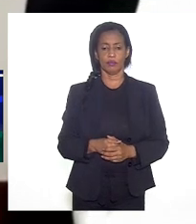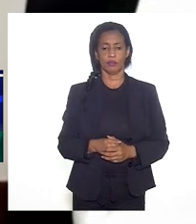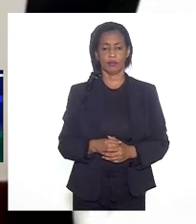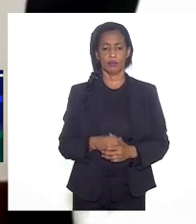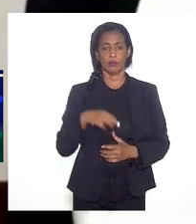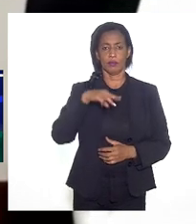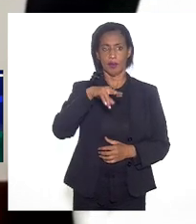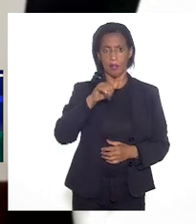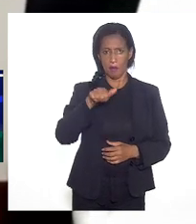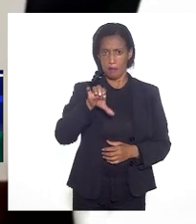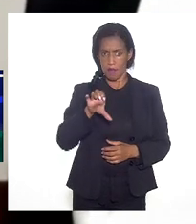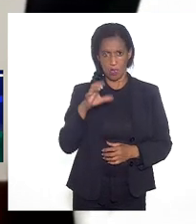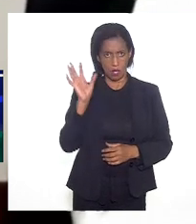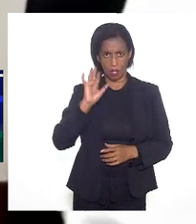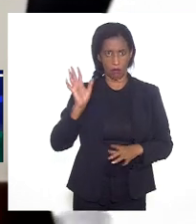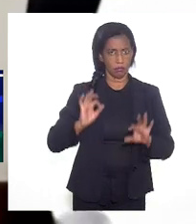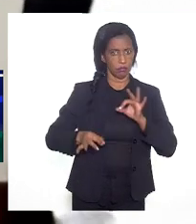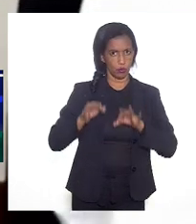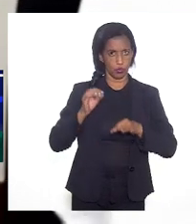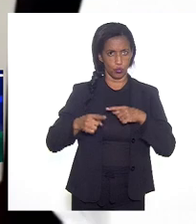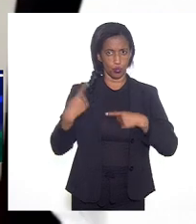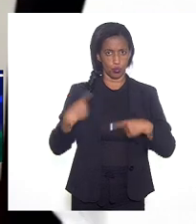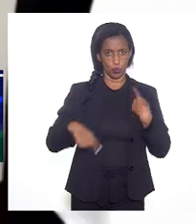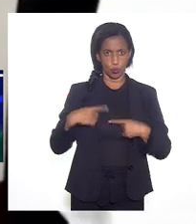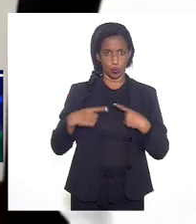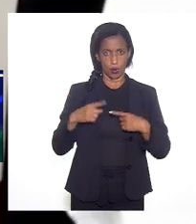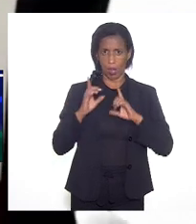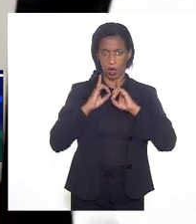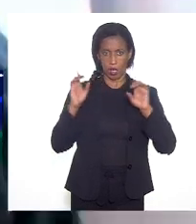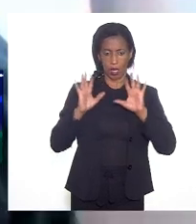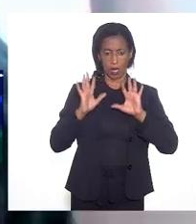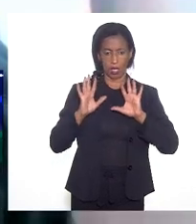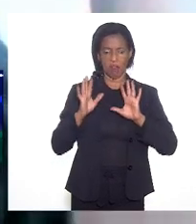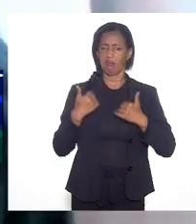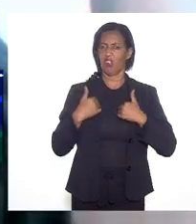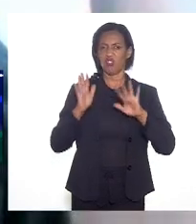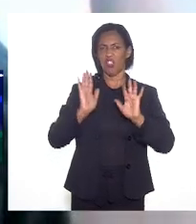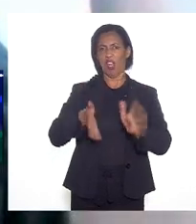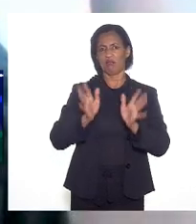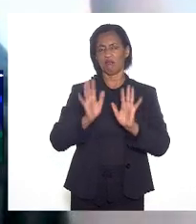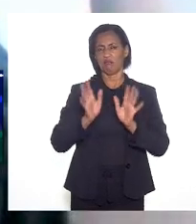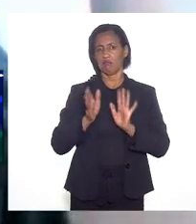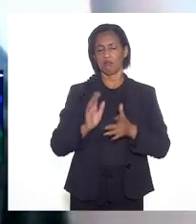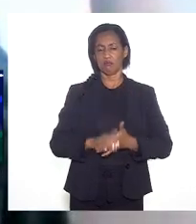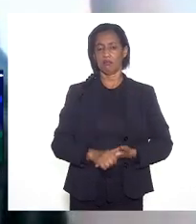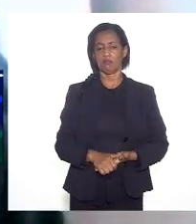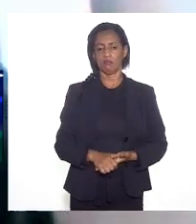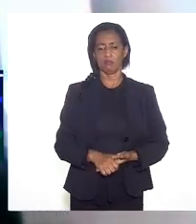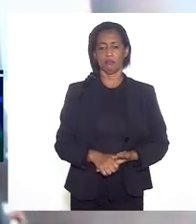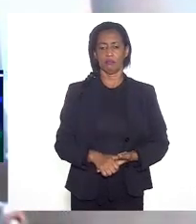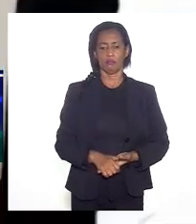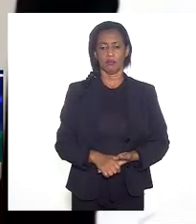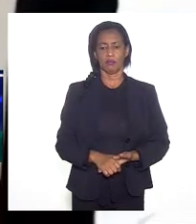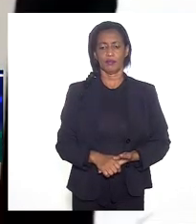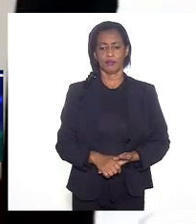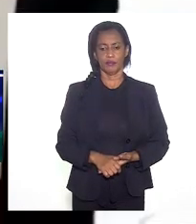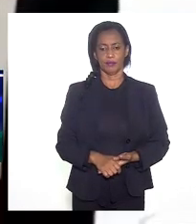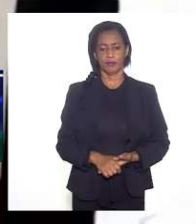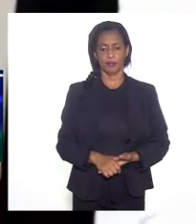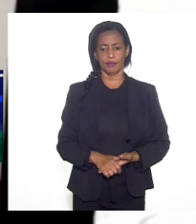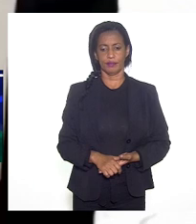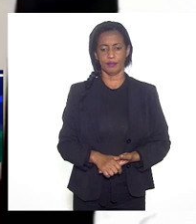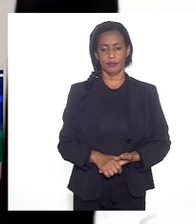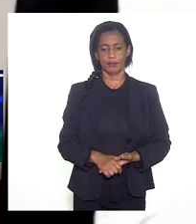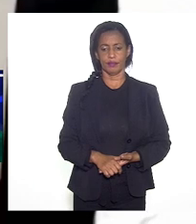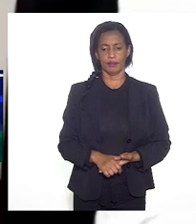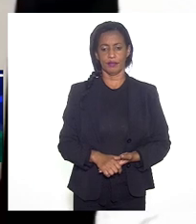Mink não quer discutir, não, né, Mink? Declarar. Não, eu já declarei na fala. Okay. Então,